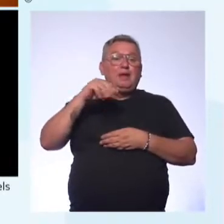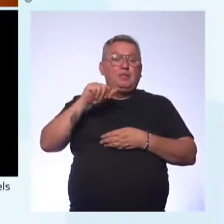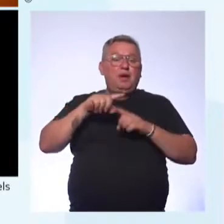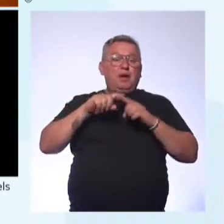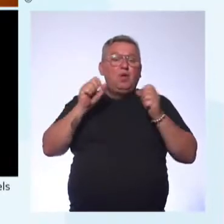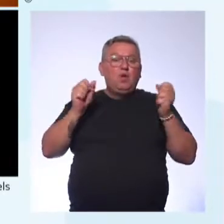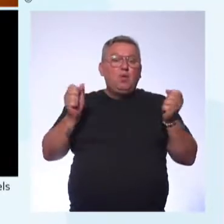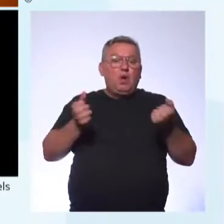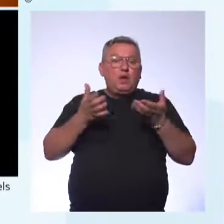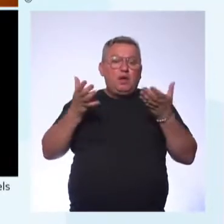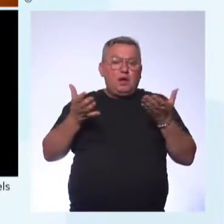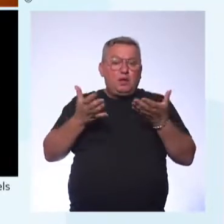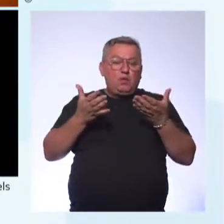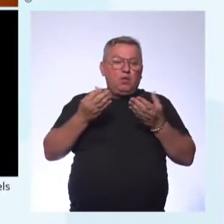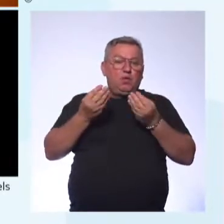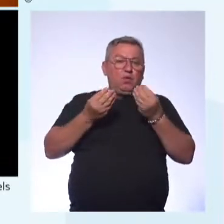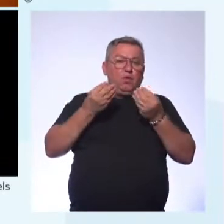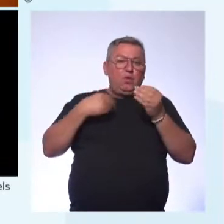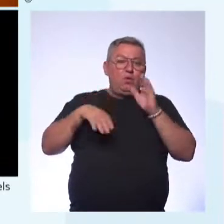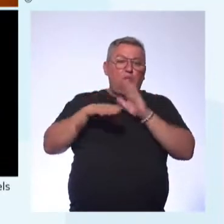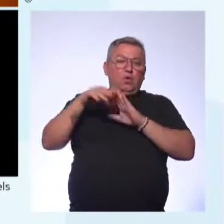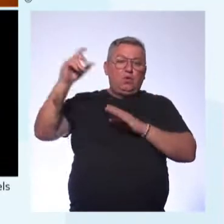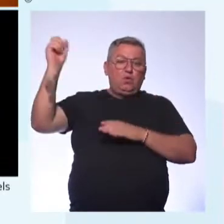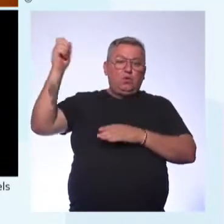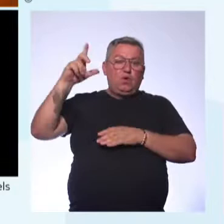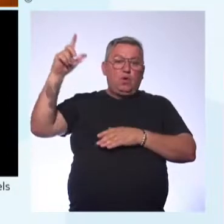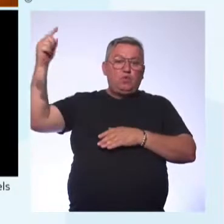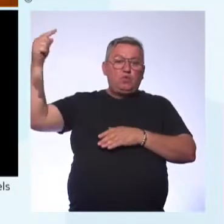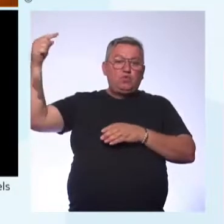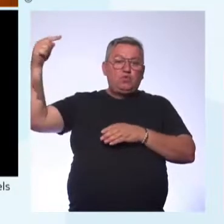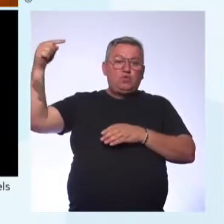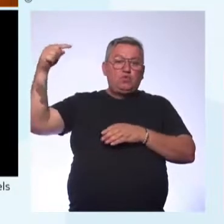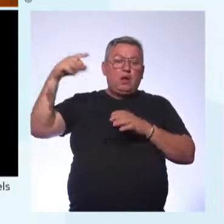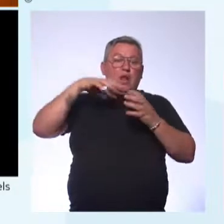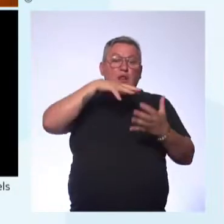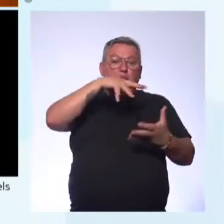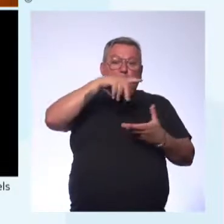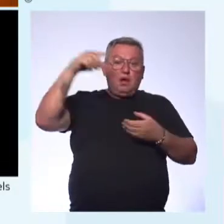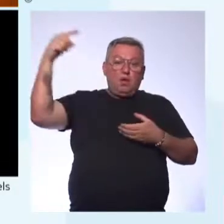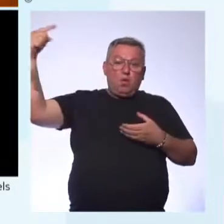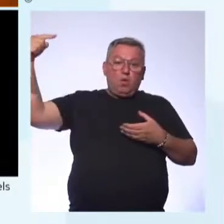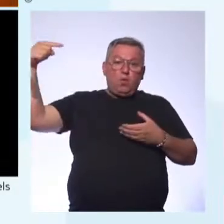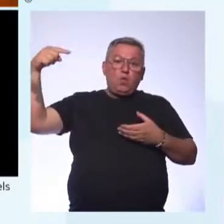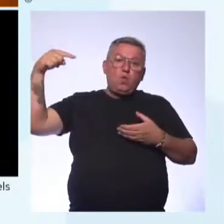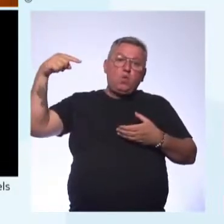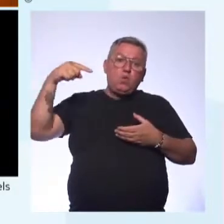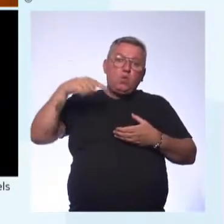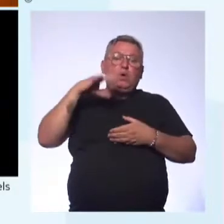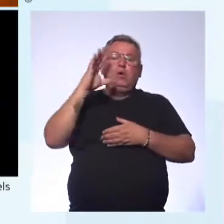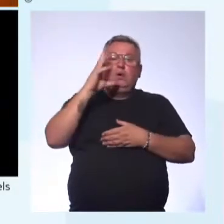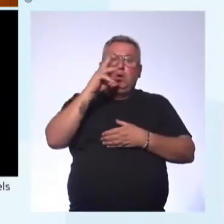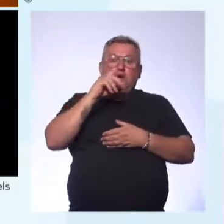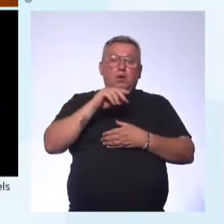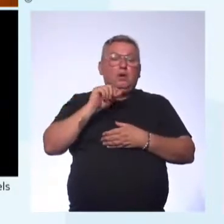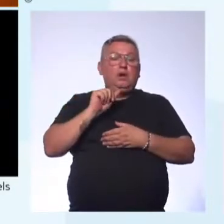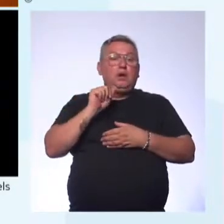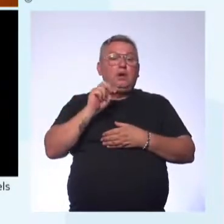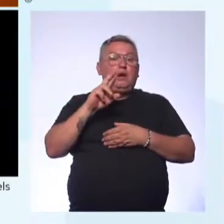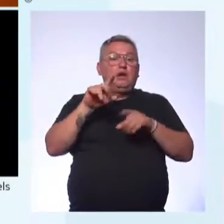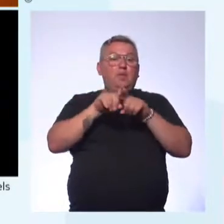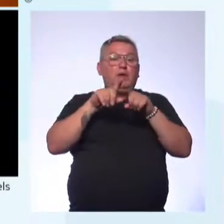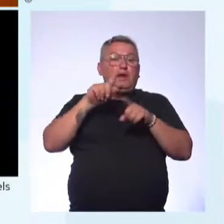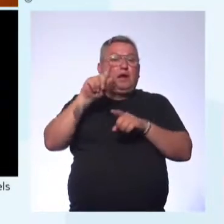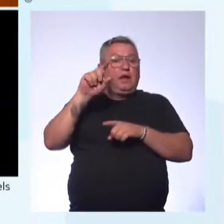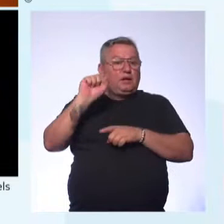a da onde ele vem até a luz chegar a terra é uma grande distância E aí nós temos a atmosfera que é formada por